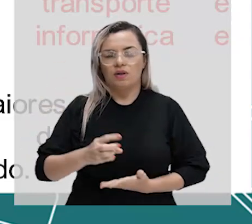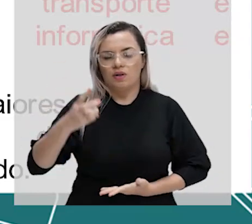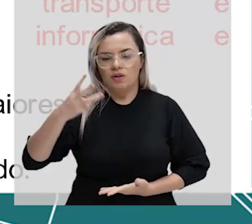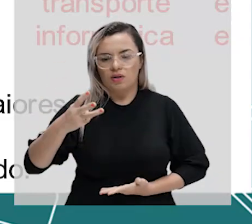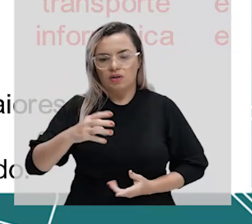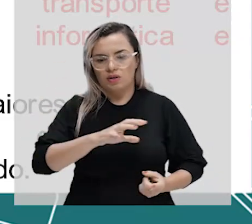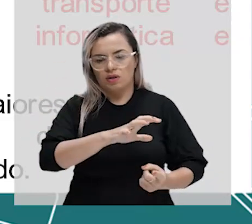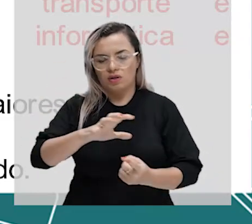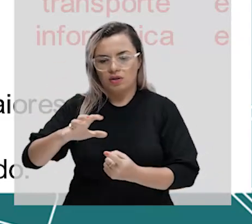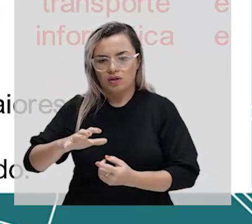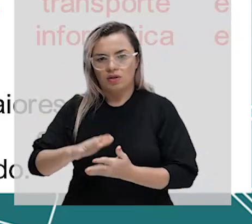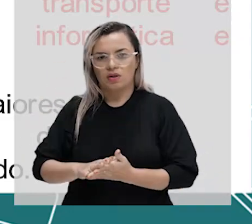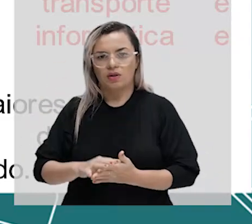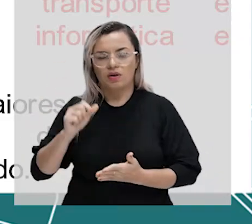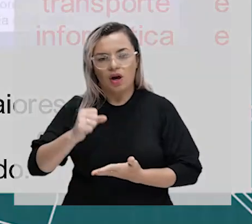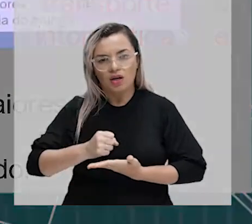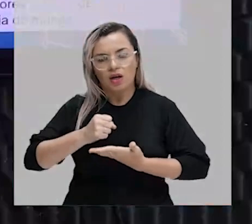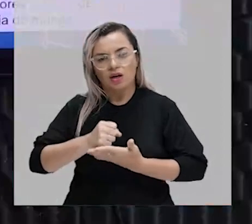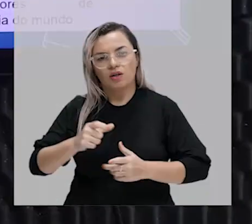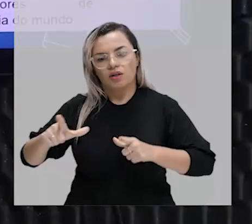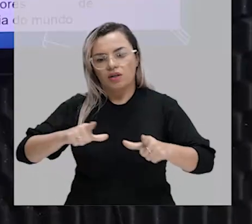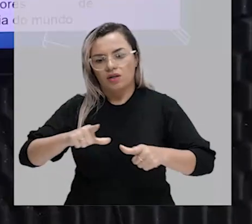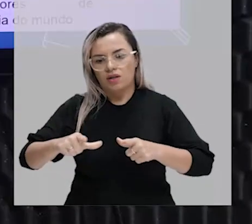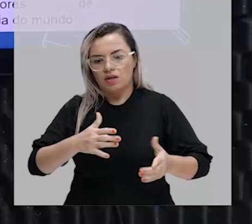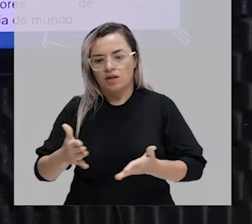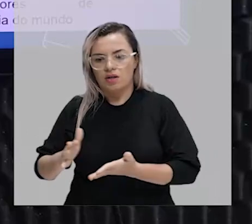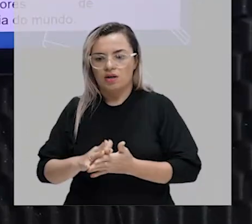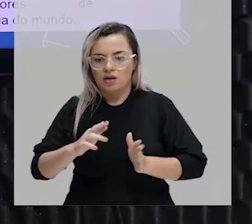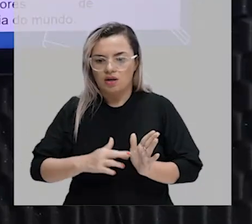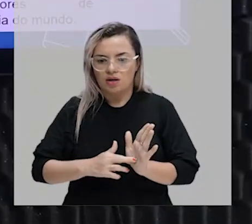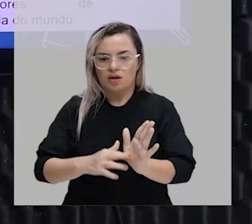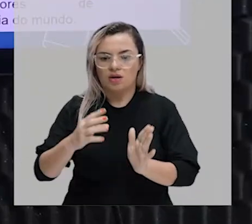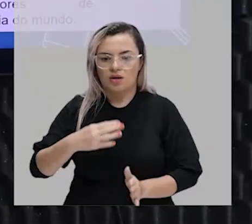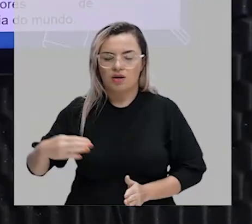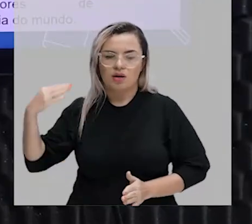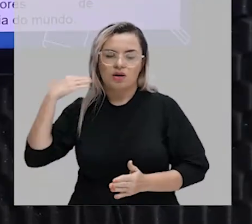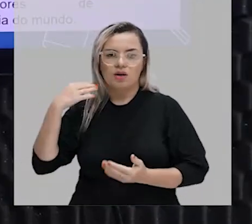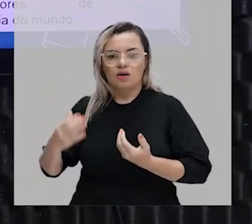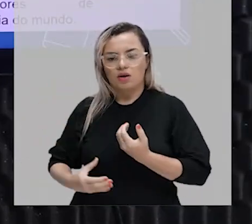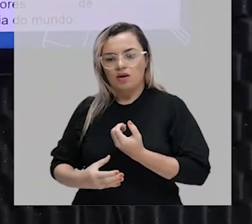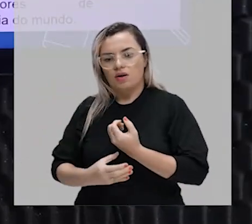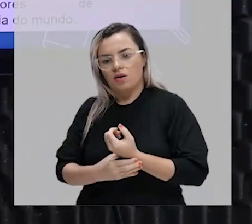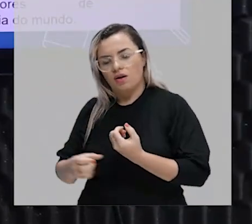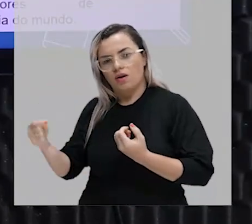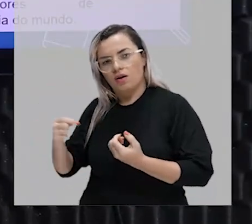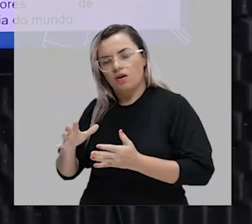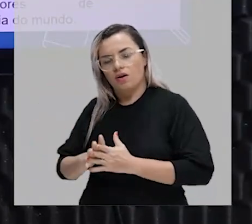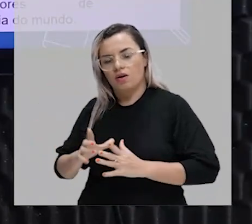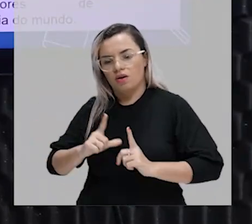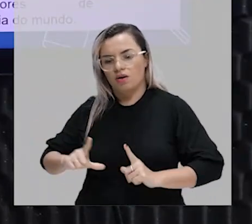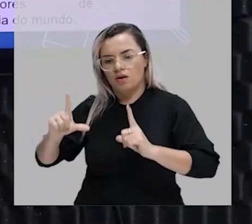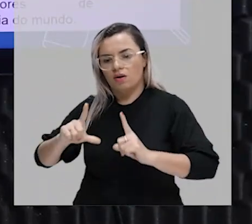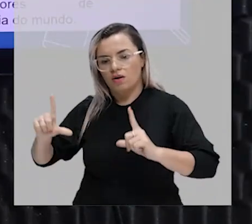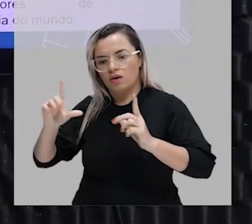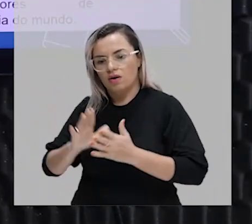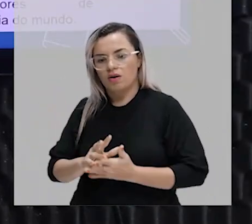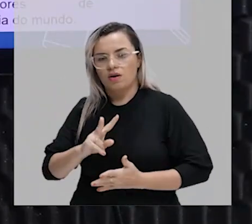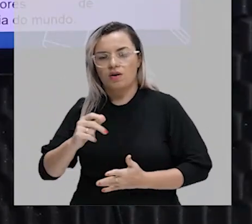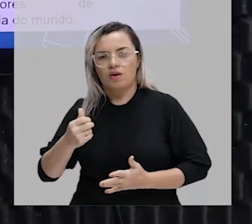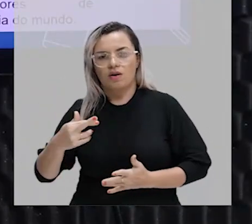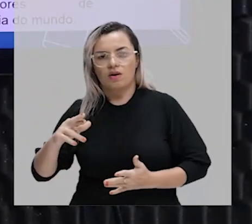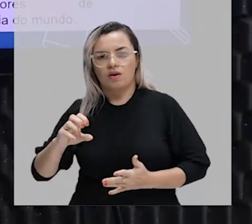mais contribui. Destaque para os serviços bancários, né, a Bolsa de Tóquio, muito famosa, né, seguros,